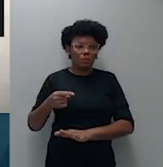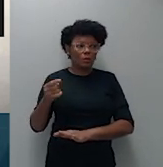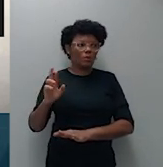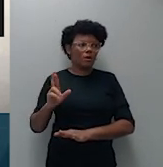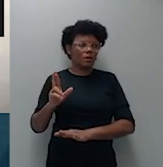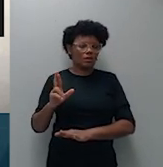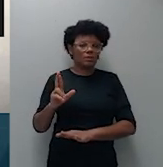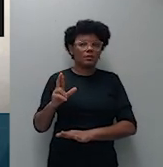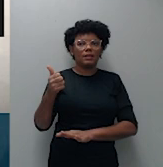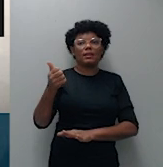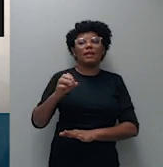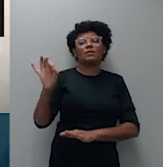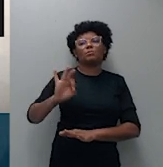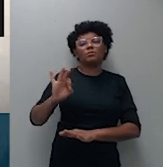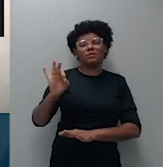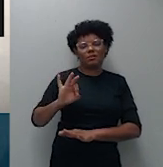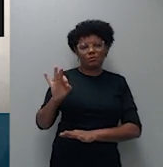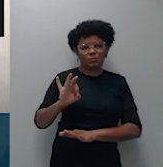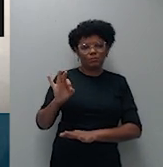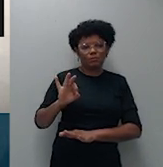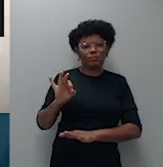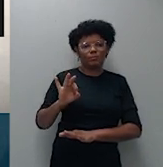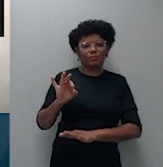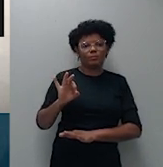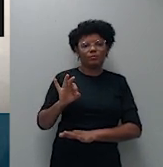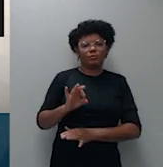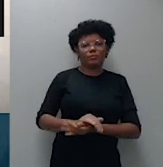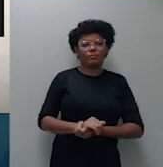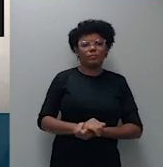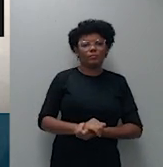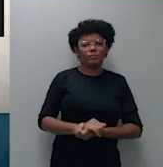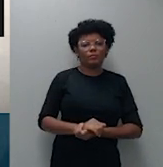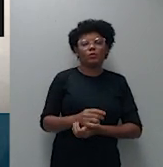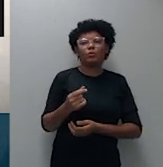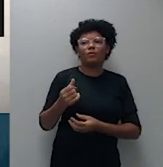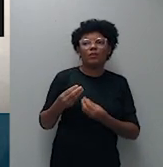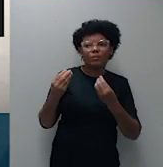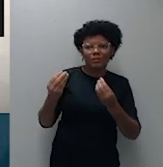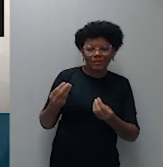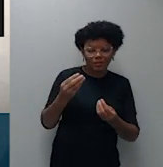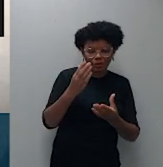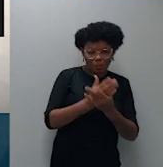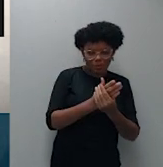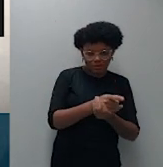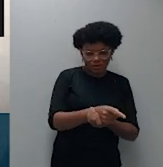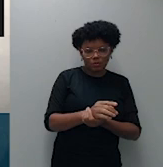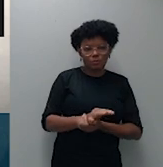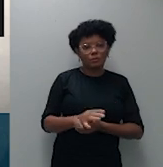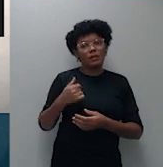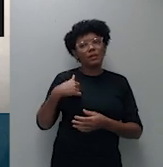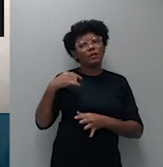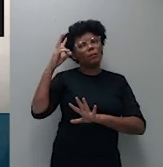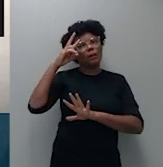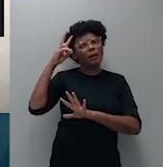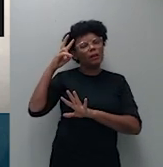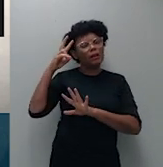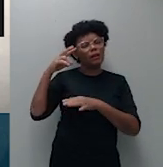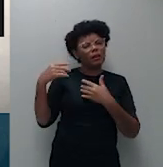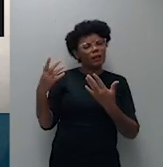224000 que é 10% do valor dado a causa